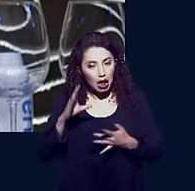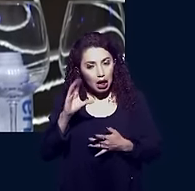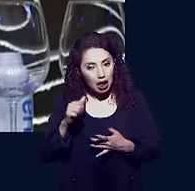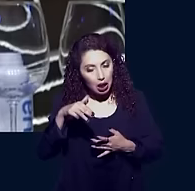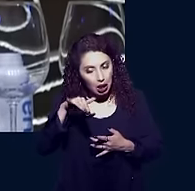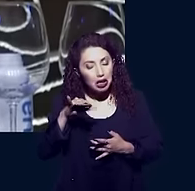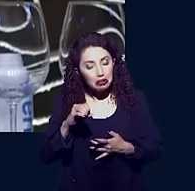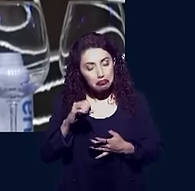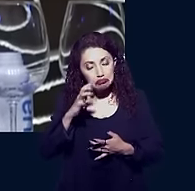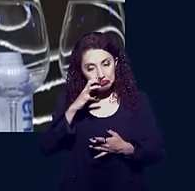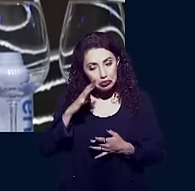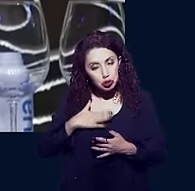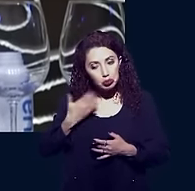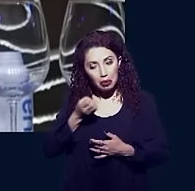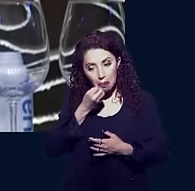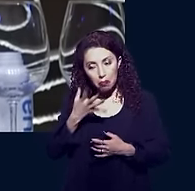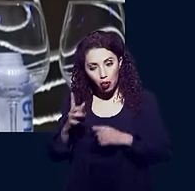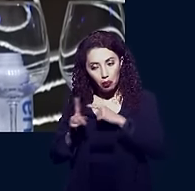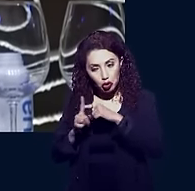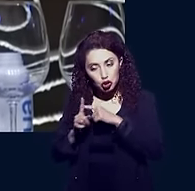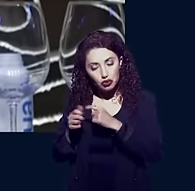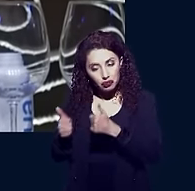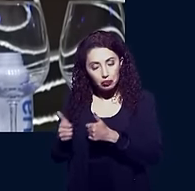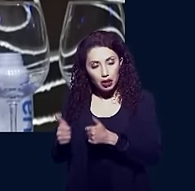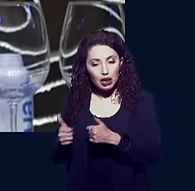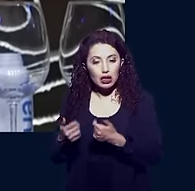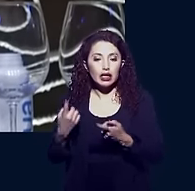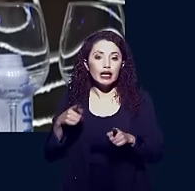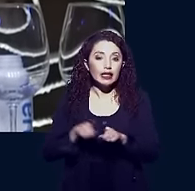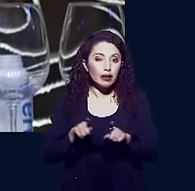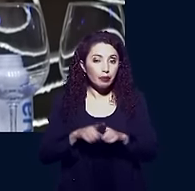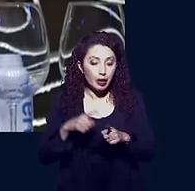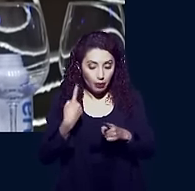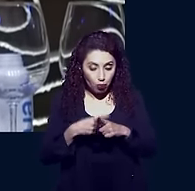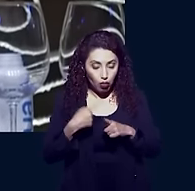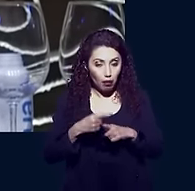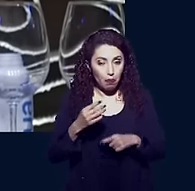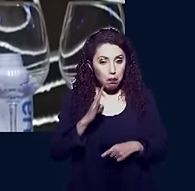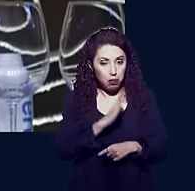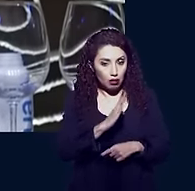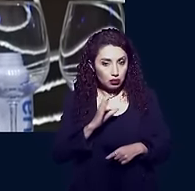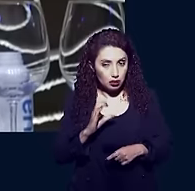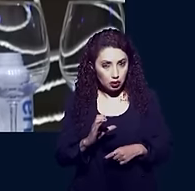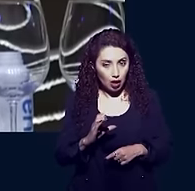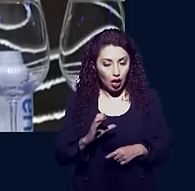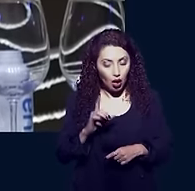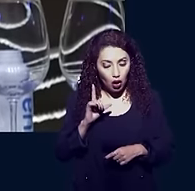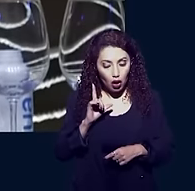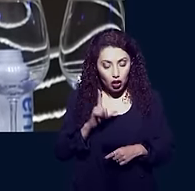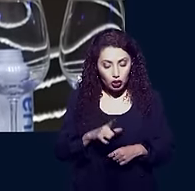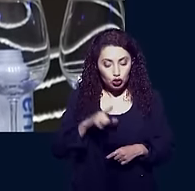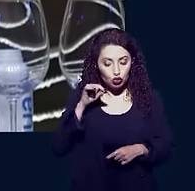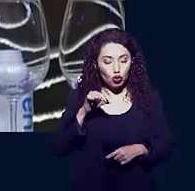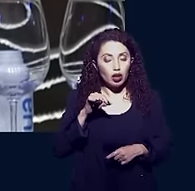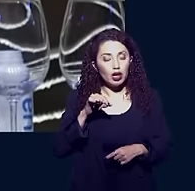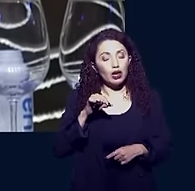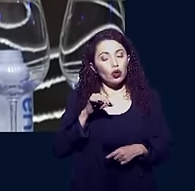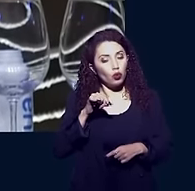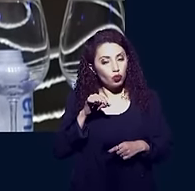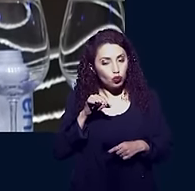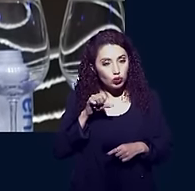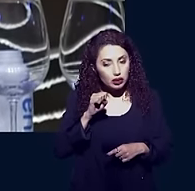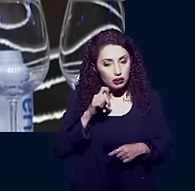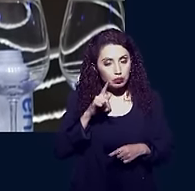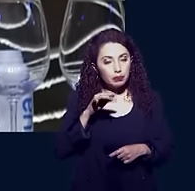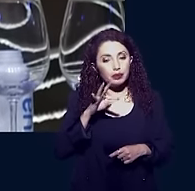anda muito bem um pouco também porque o banco central adotou um speit mais cauteloso isso Ancora o câmbio eu sempre uso o